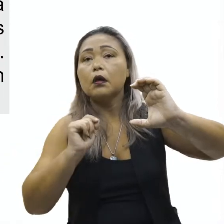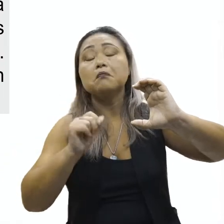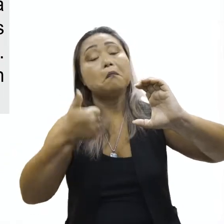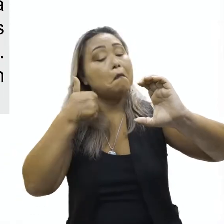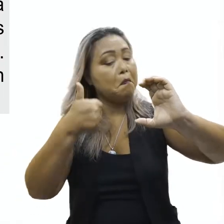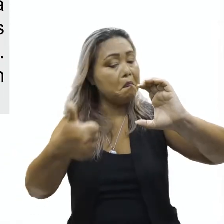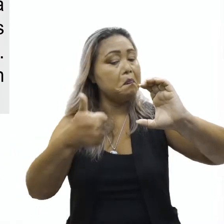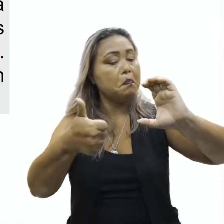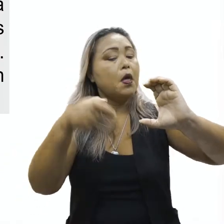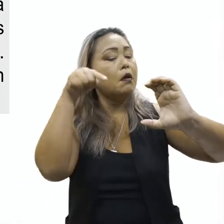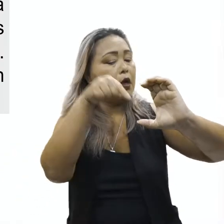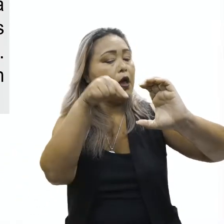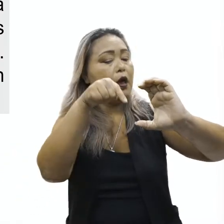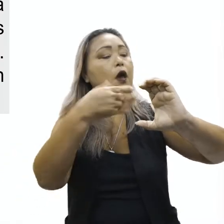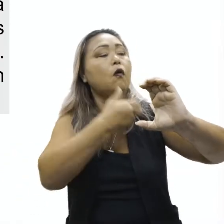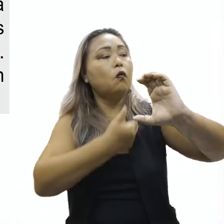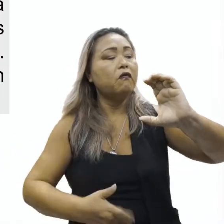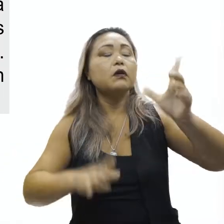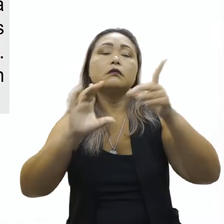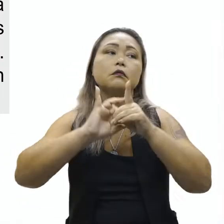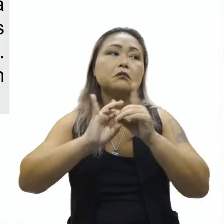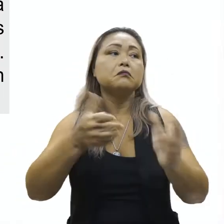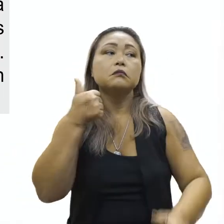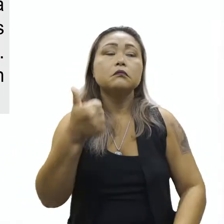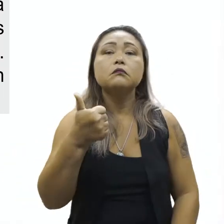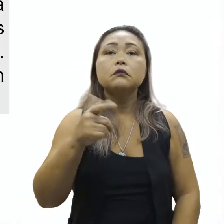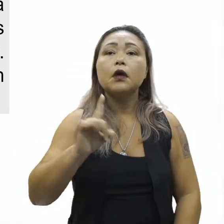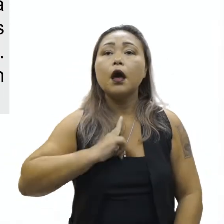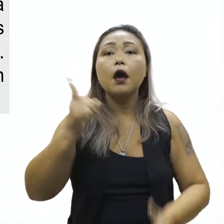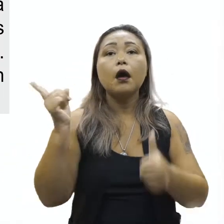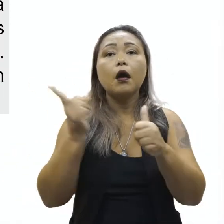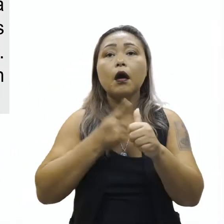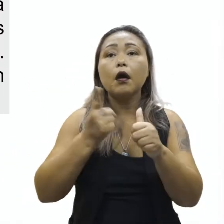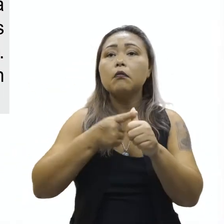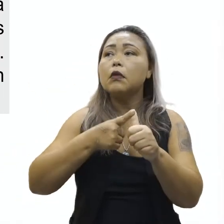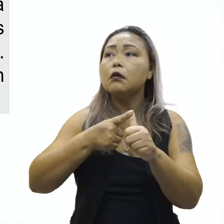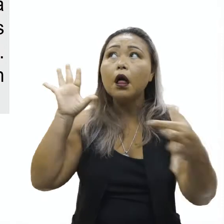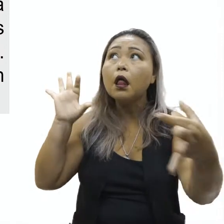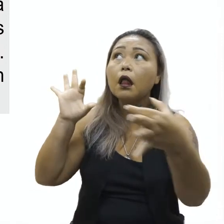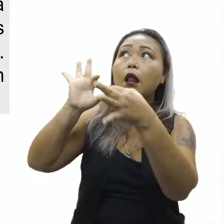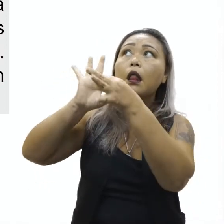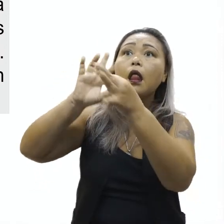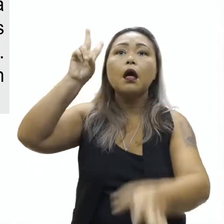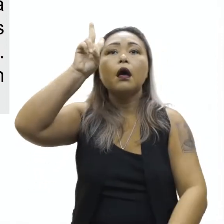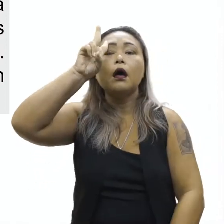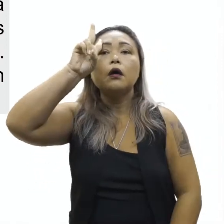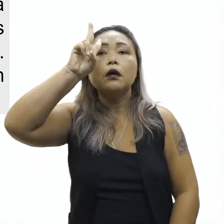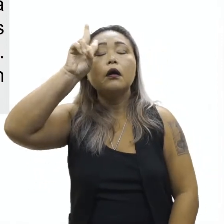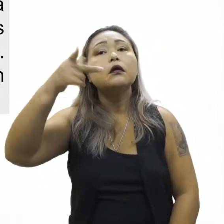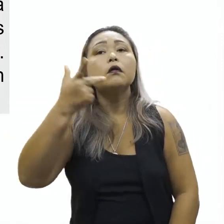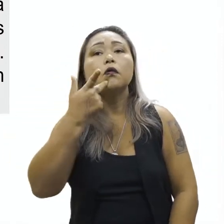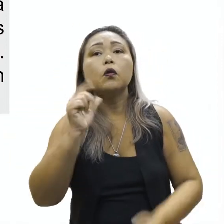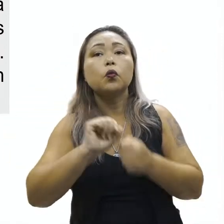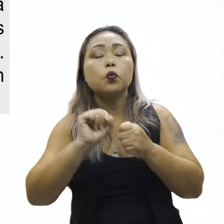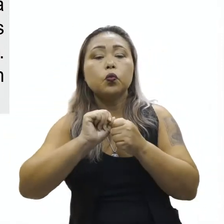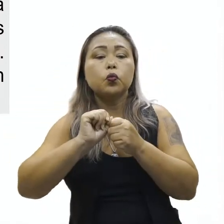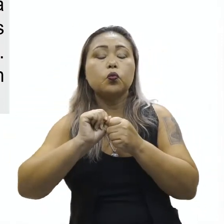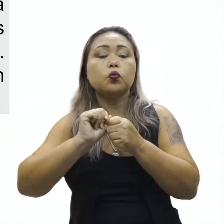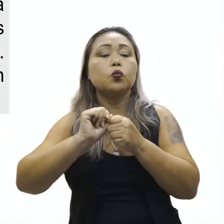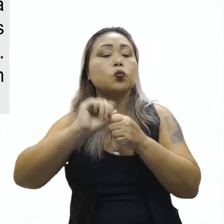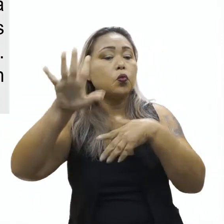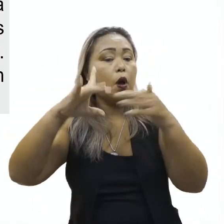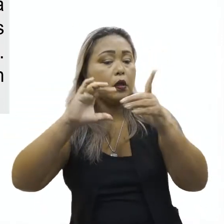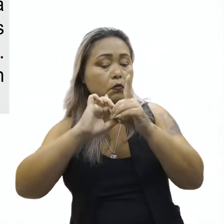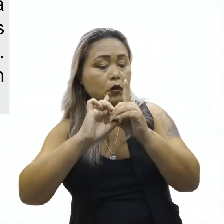isso aqui é um governo democrático? Primeiro, a gente tem que se ater à história, porque vocês viram aí que a democracia do